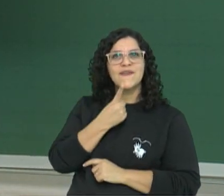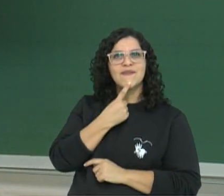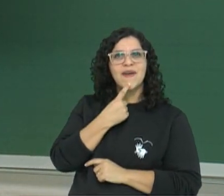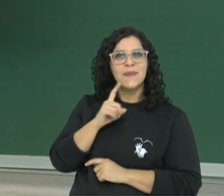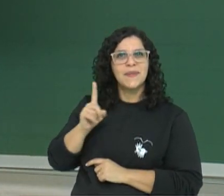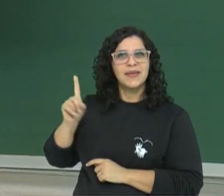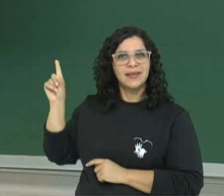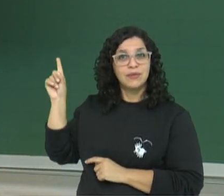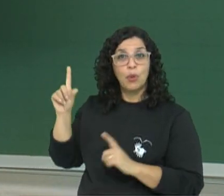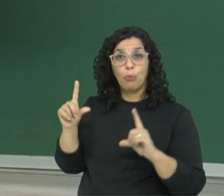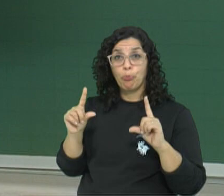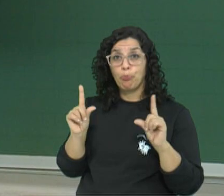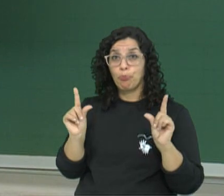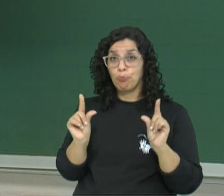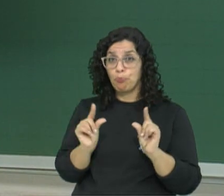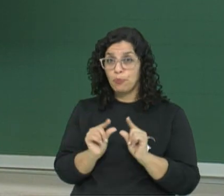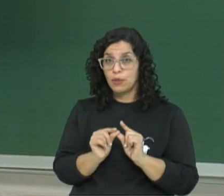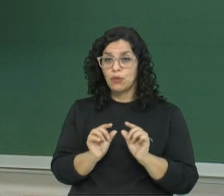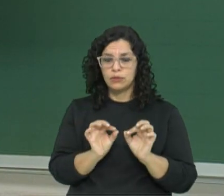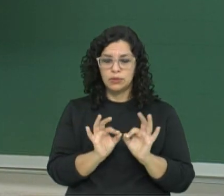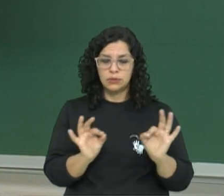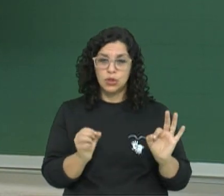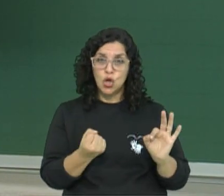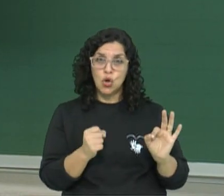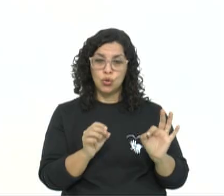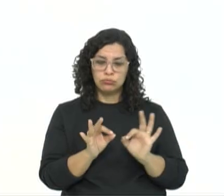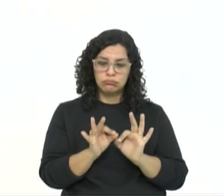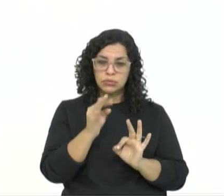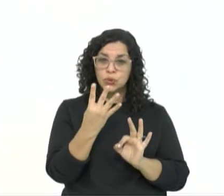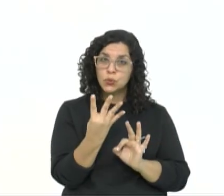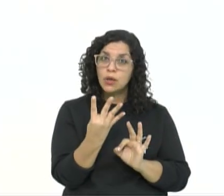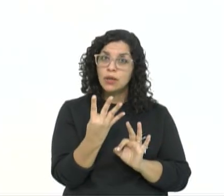imaginar, é essa que tem a largura e